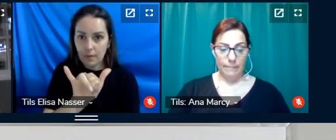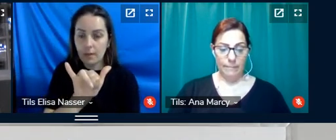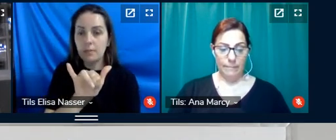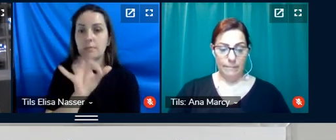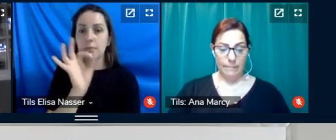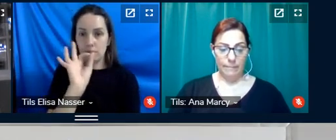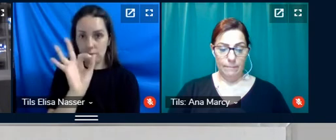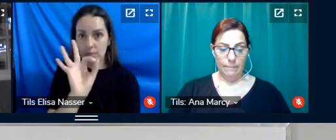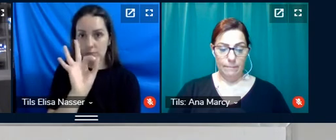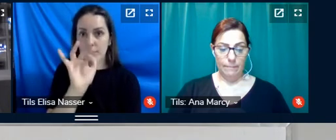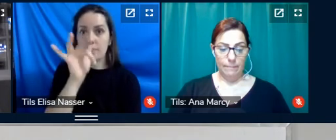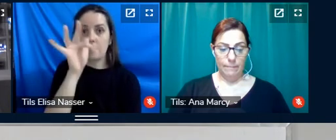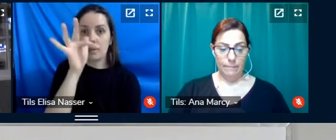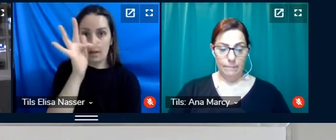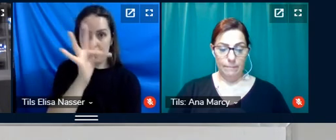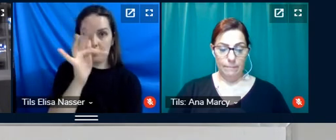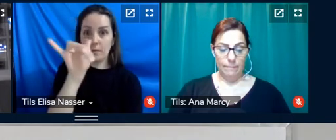Certo?